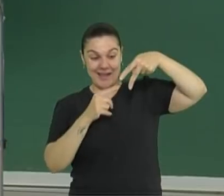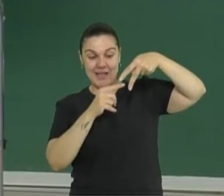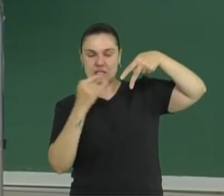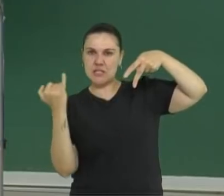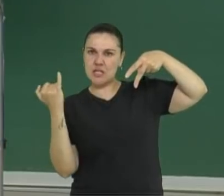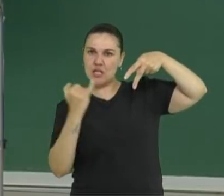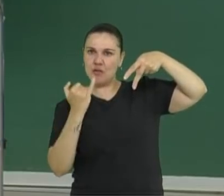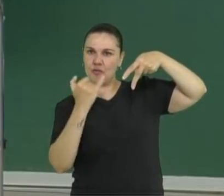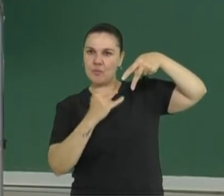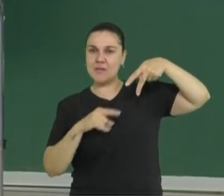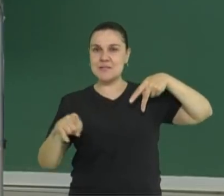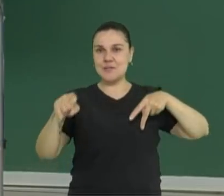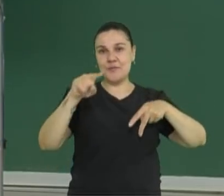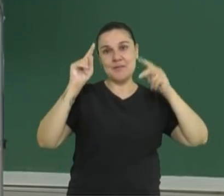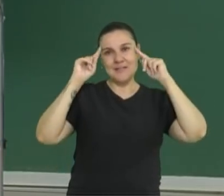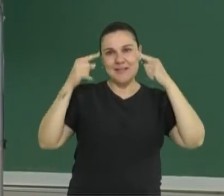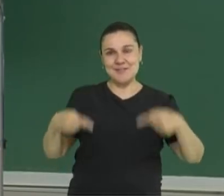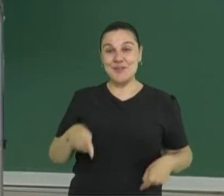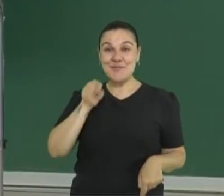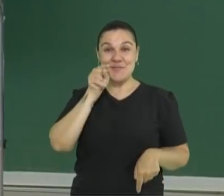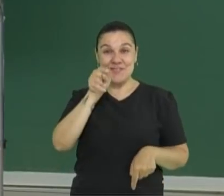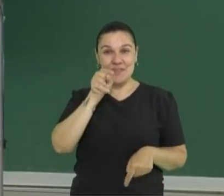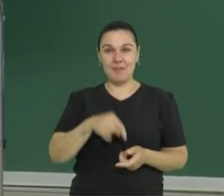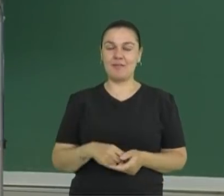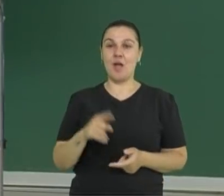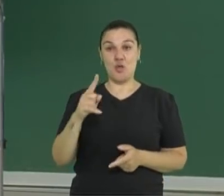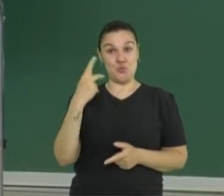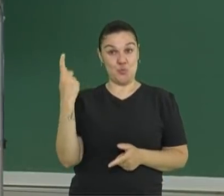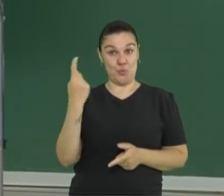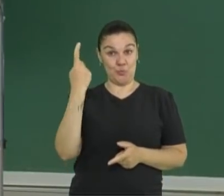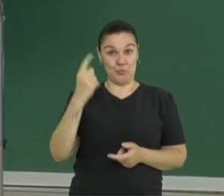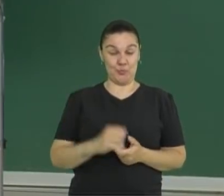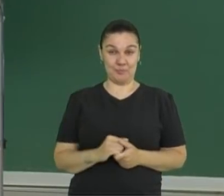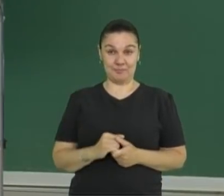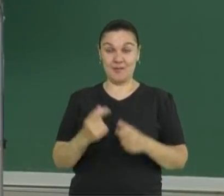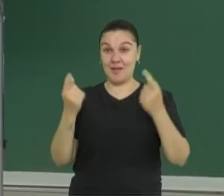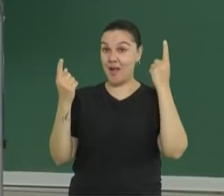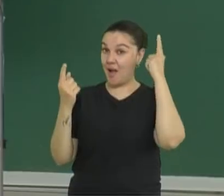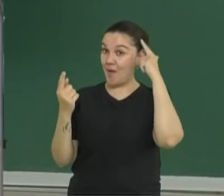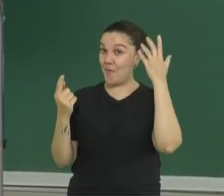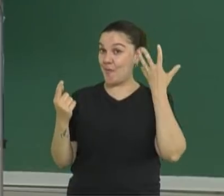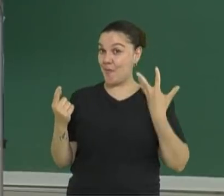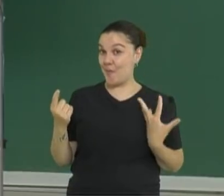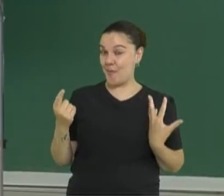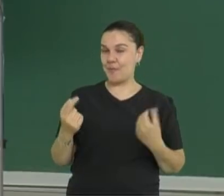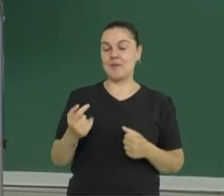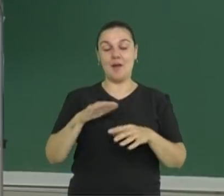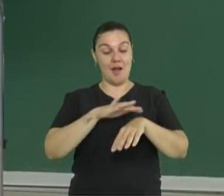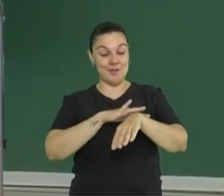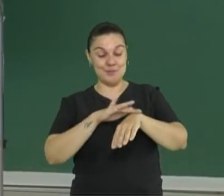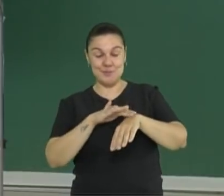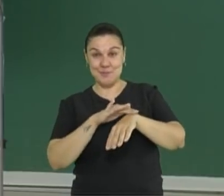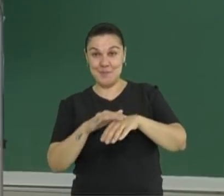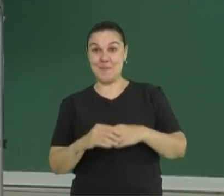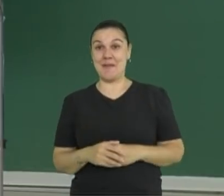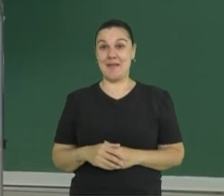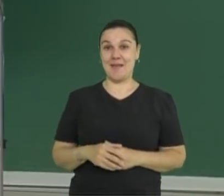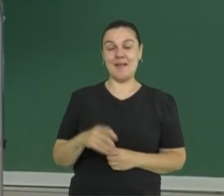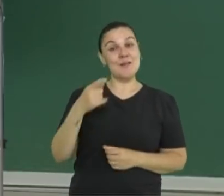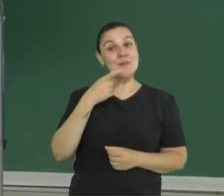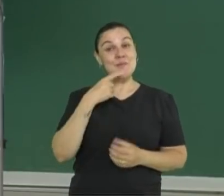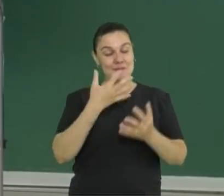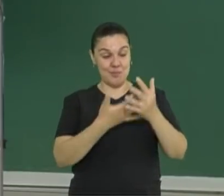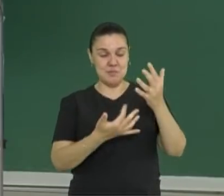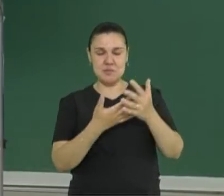as informações para você ser do jeitinho que você é. A sua altura, a cor do seu cabelo, a cor da sua pele, o seu tipo